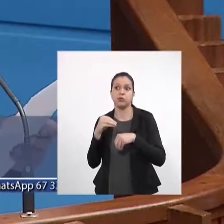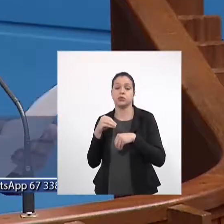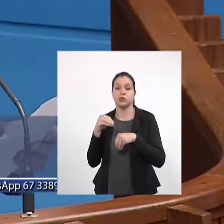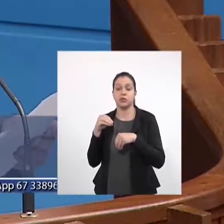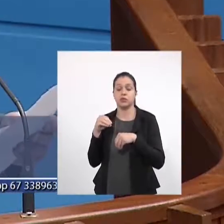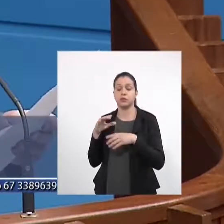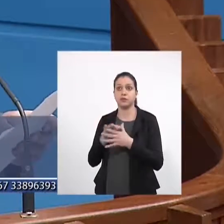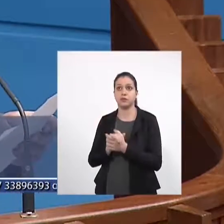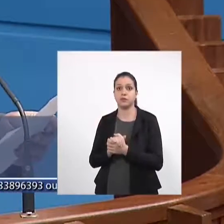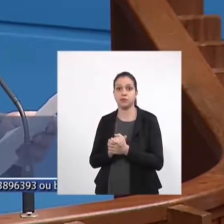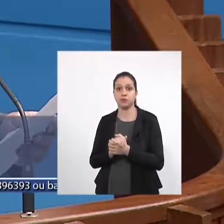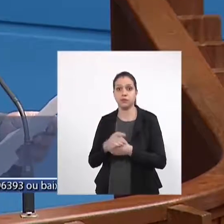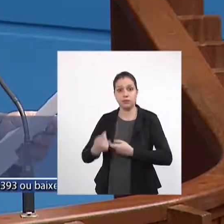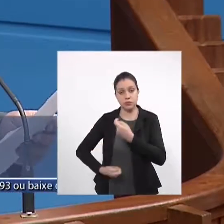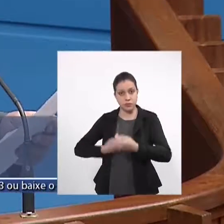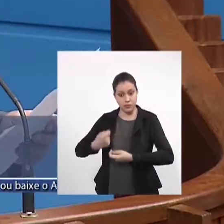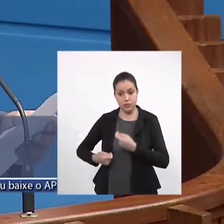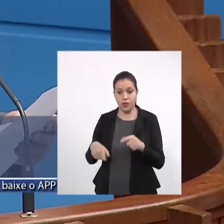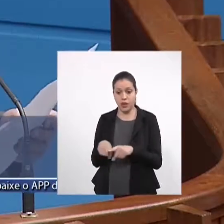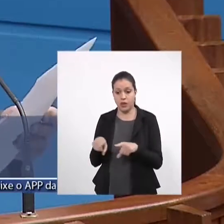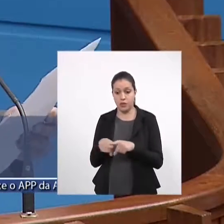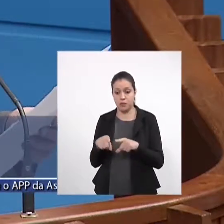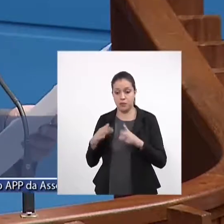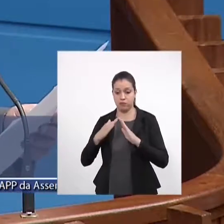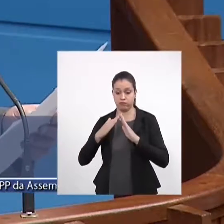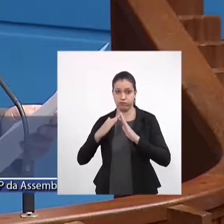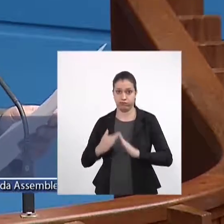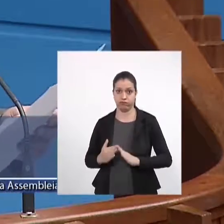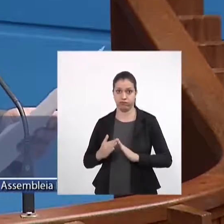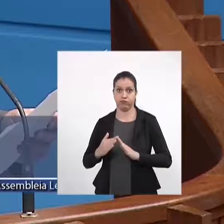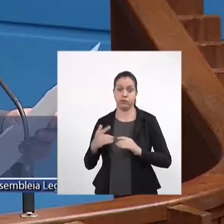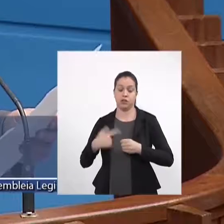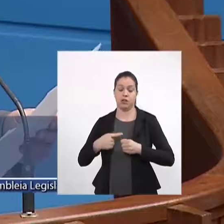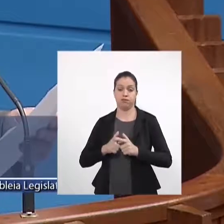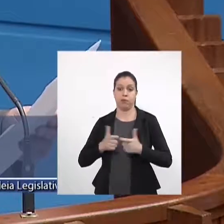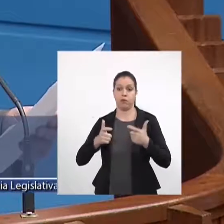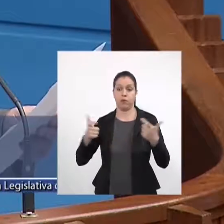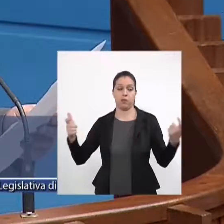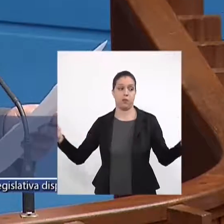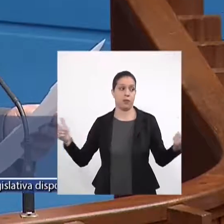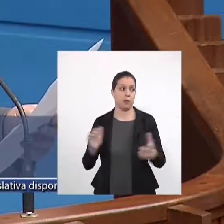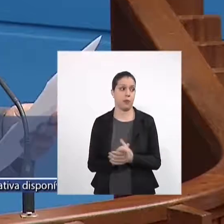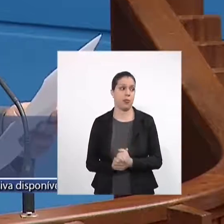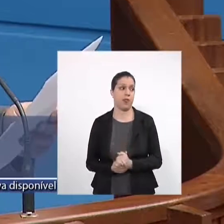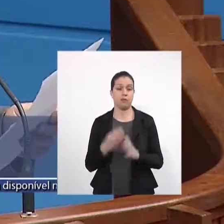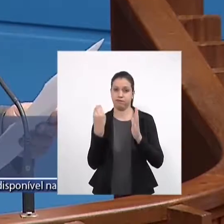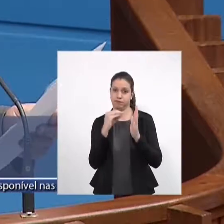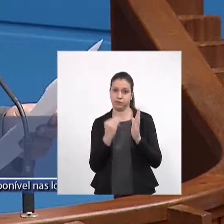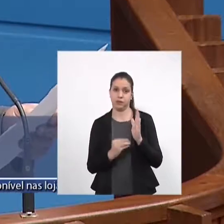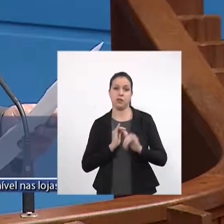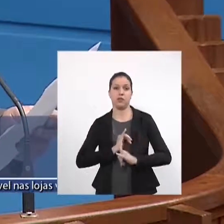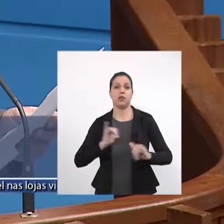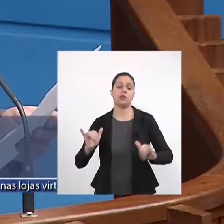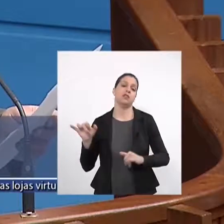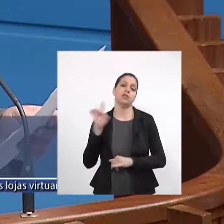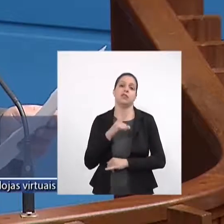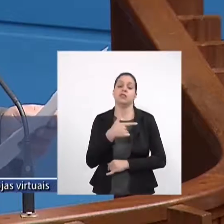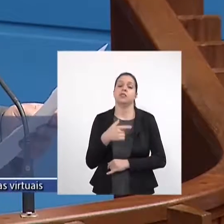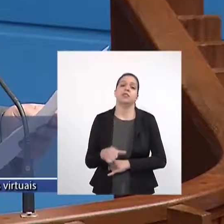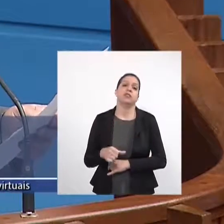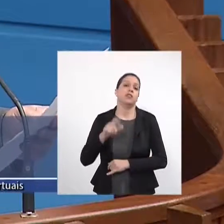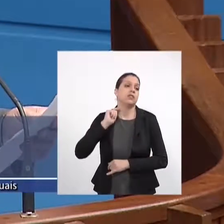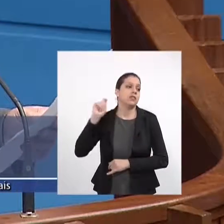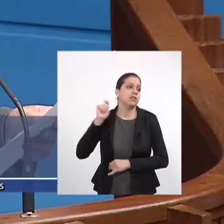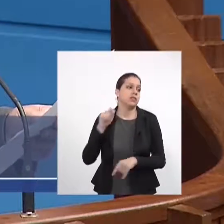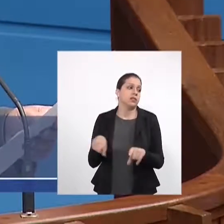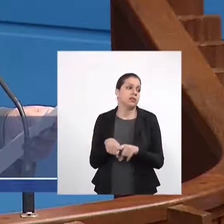e também no povoamento da cidade. Os dados foram publicados em 29 de abril, 10 de junho